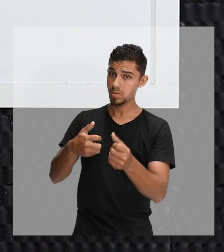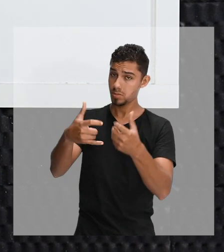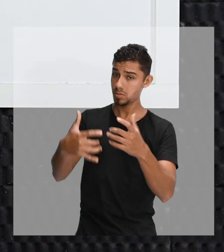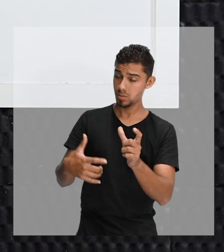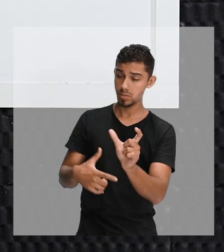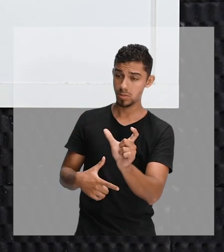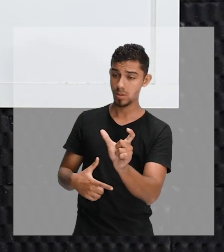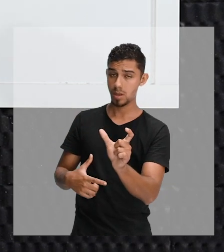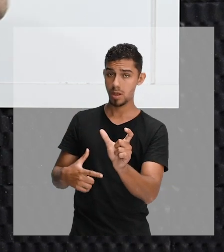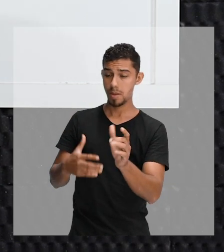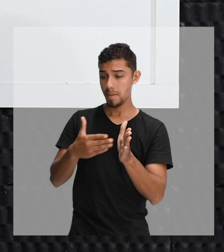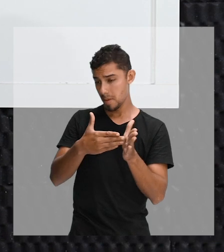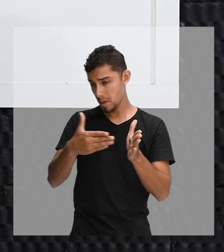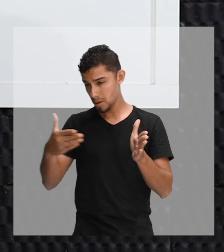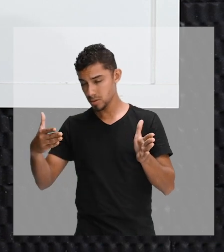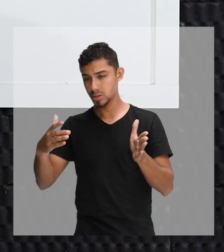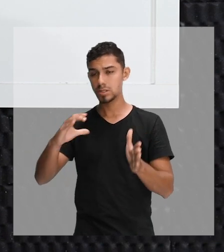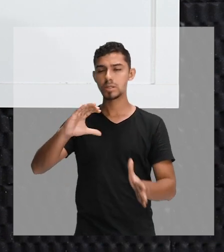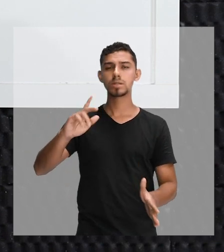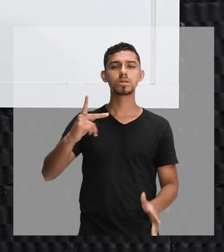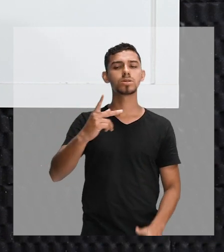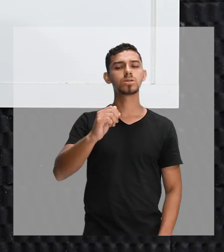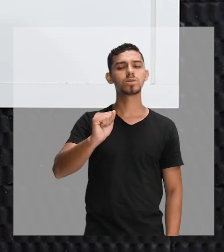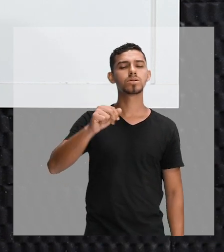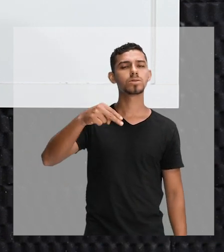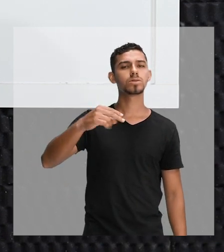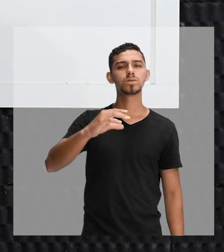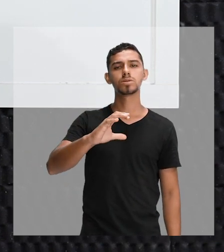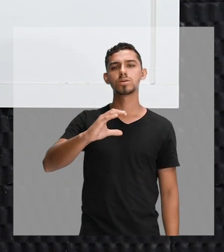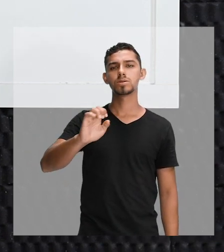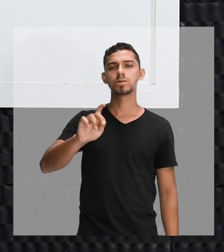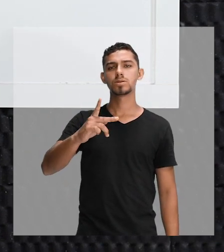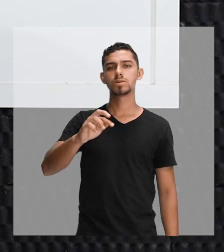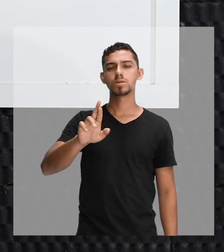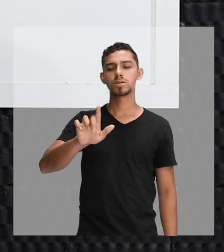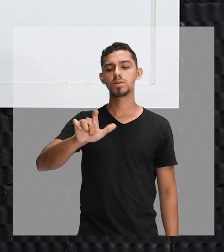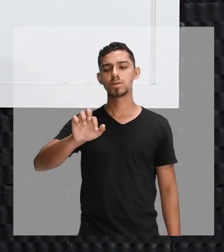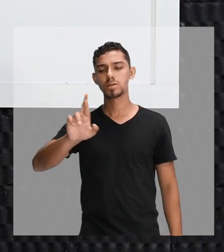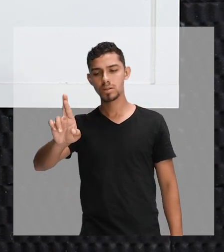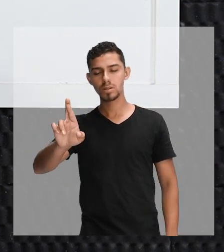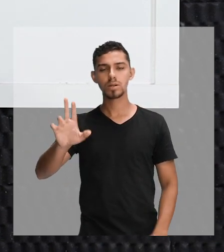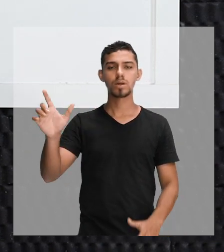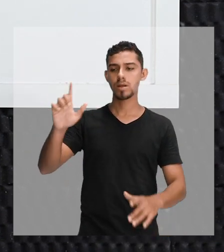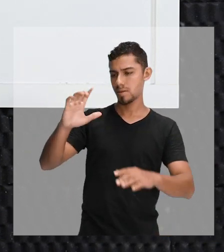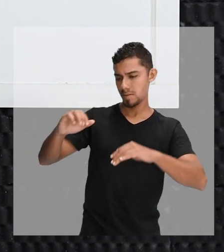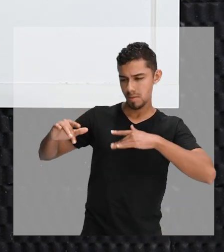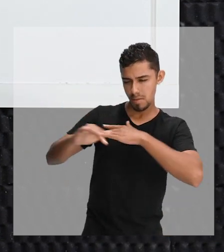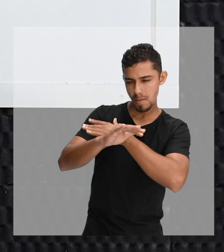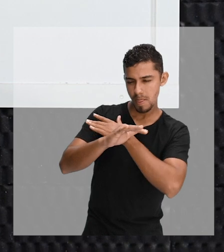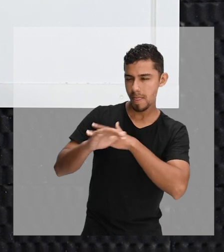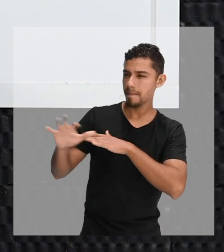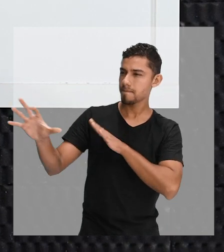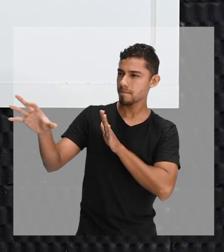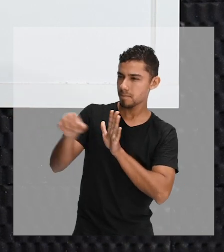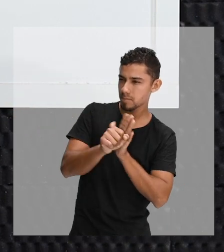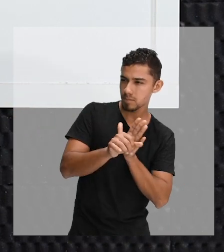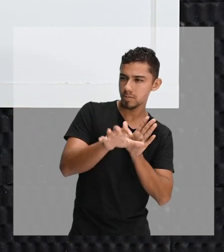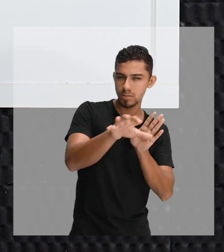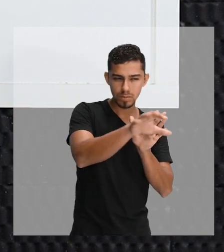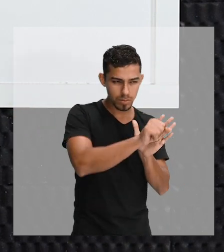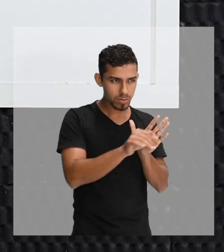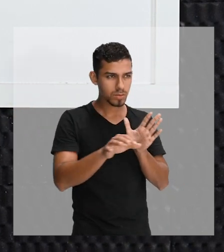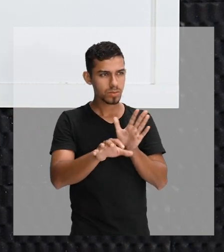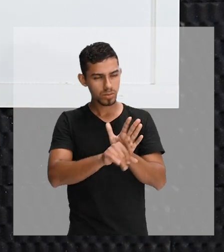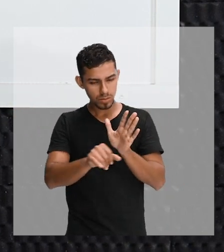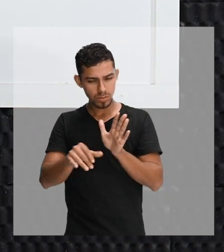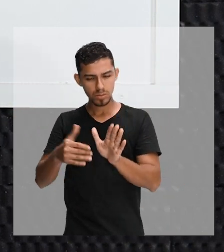da cidade de Florença, viajando por várias localidades. E ali ele foi recolhendo, contando